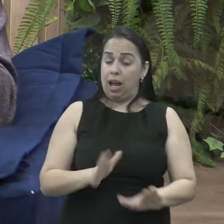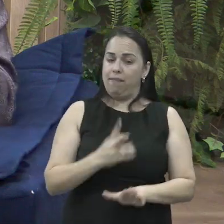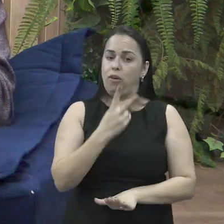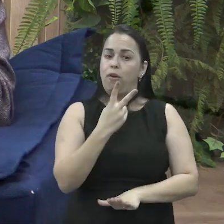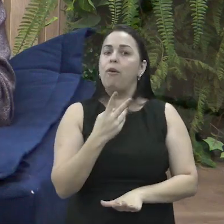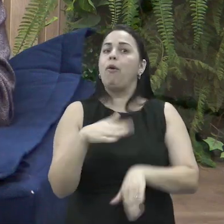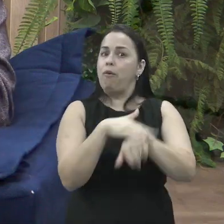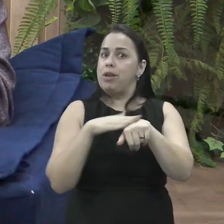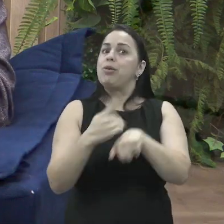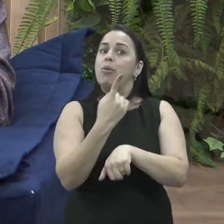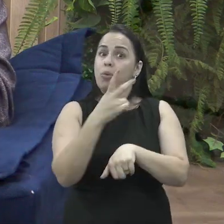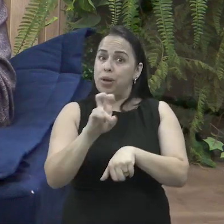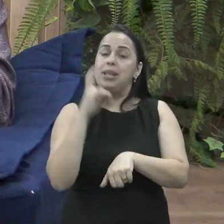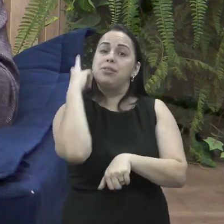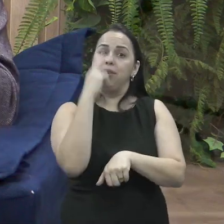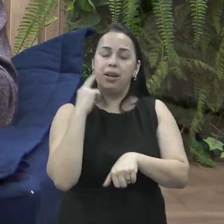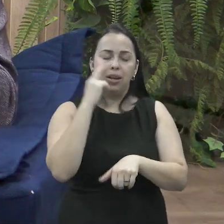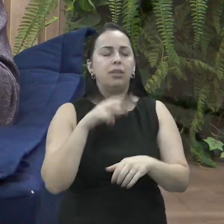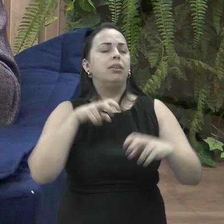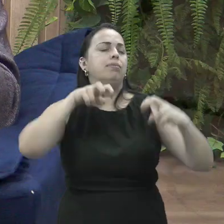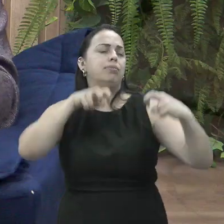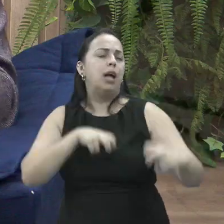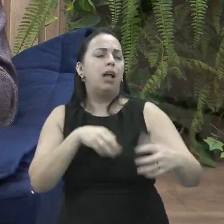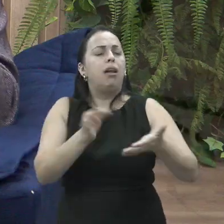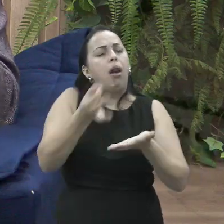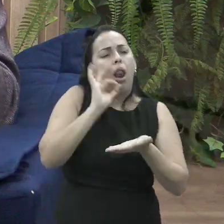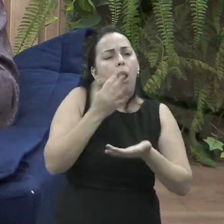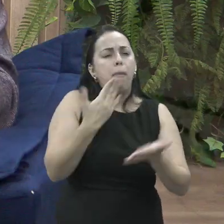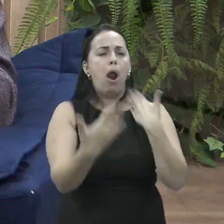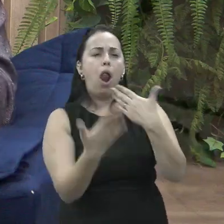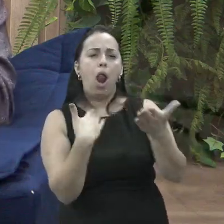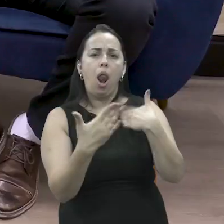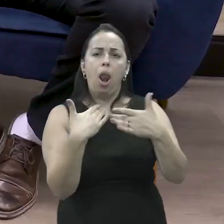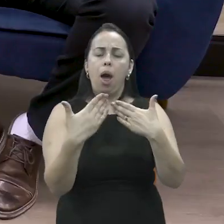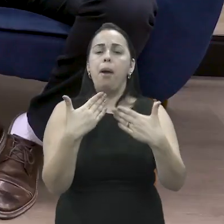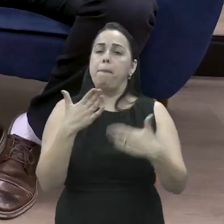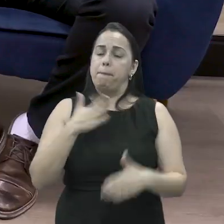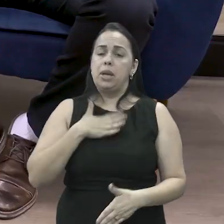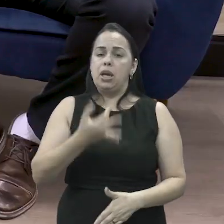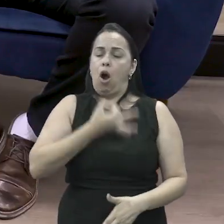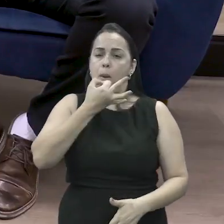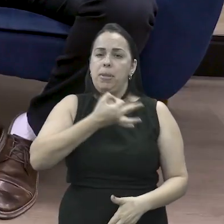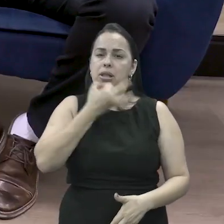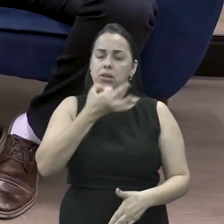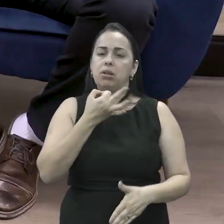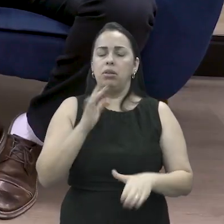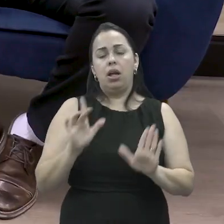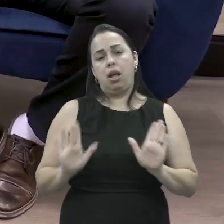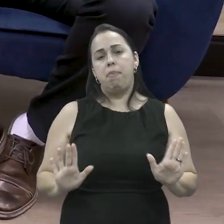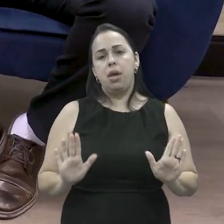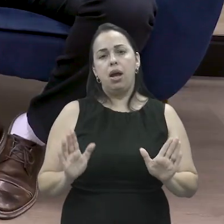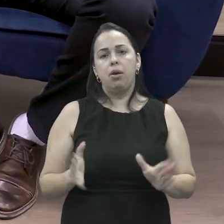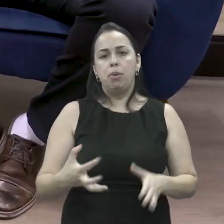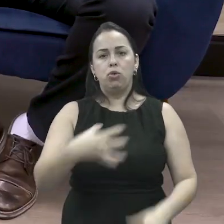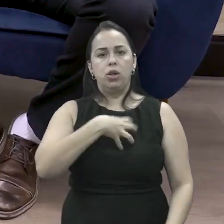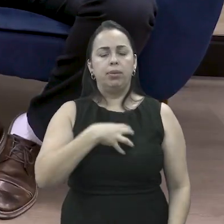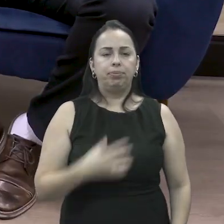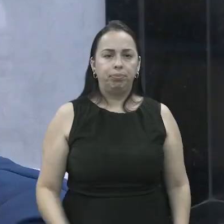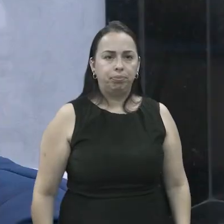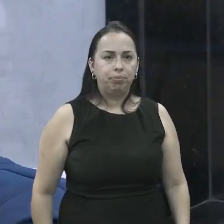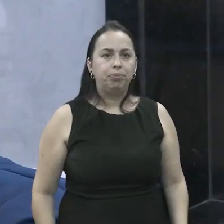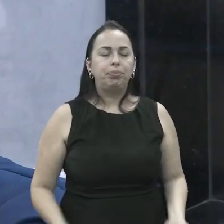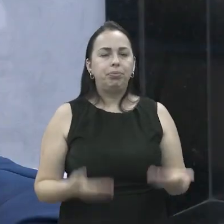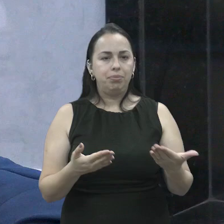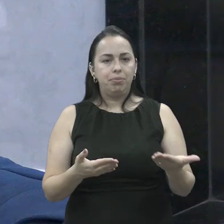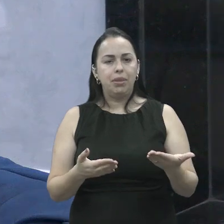21, já conversei com 15 deles, de sentar, tomar um café junto, ter um diálogo. Eu acredito que essa deve ser a postura da Câmara, pelo menos essa será a minha postura.